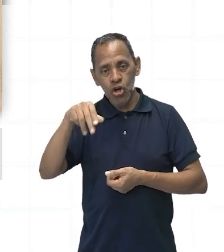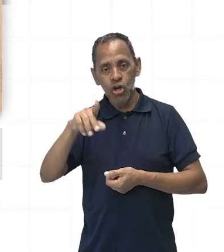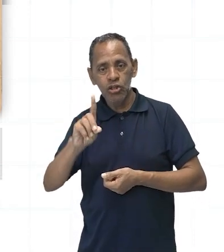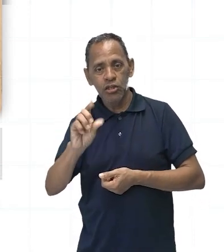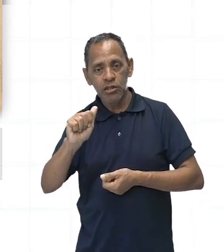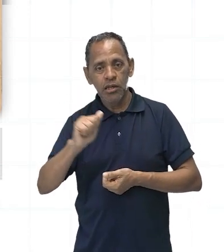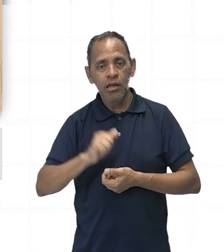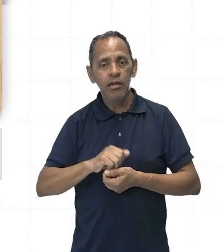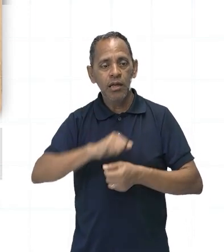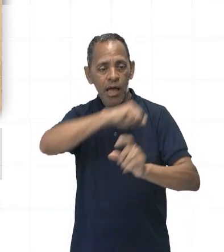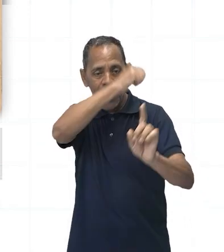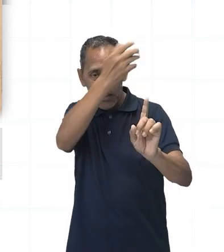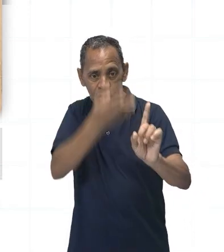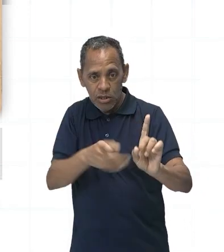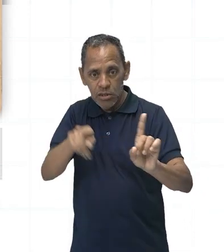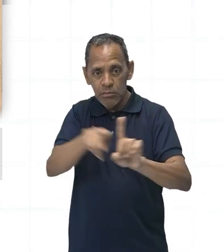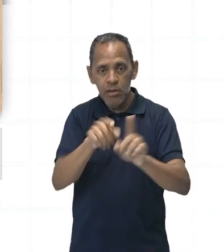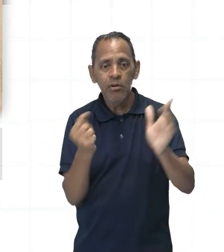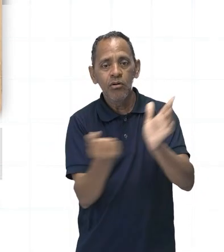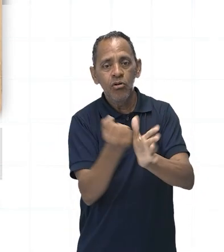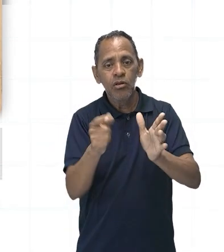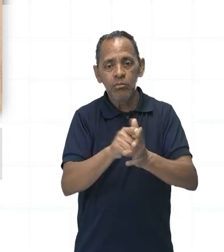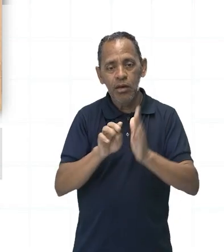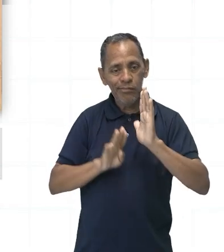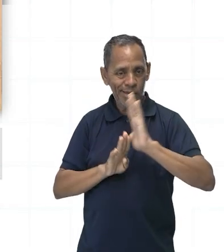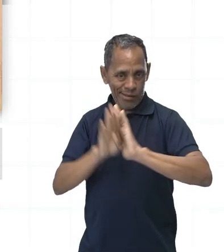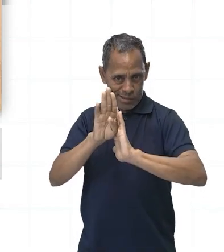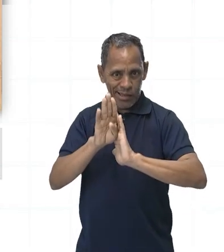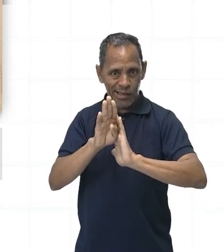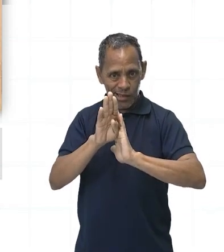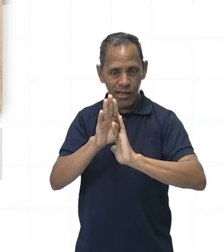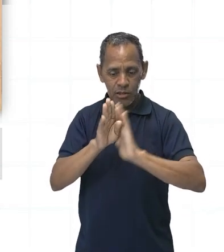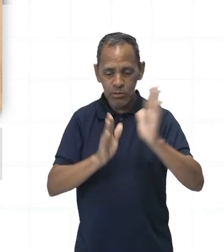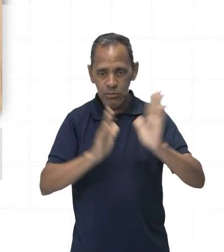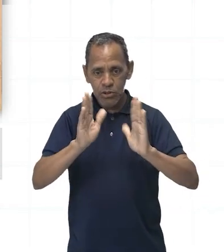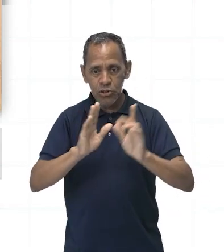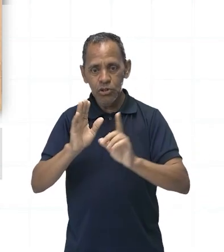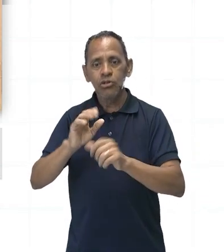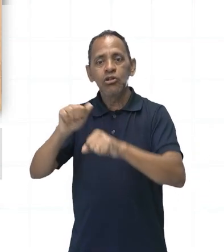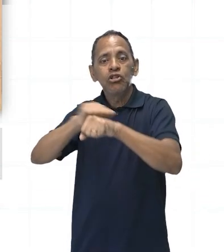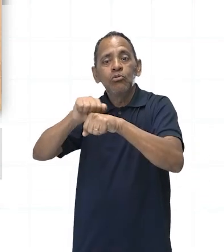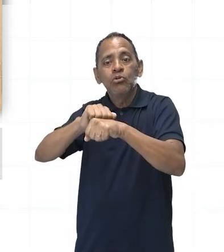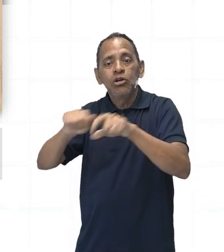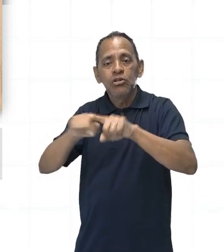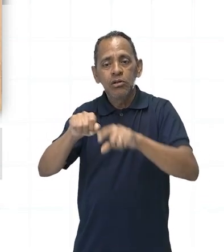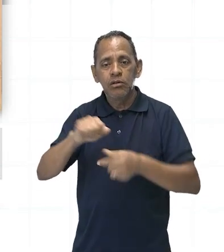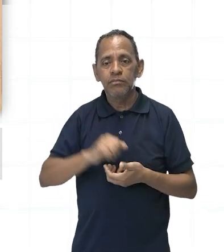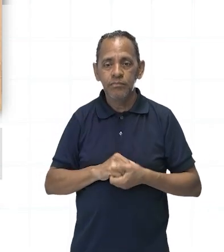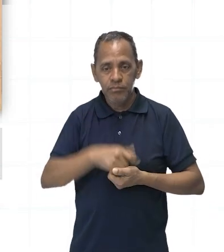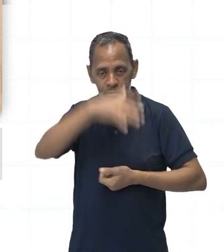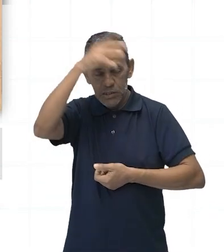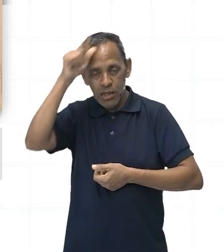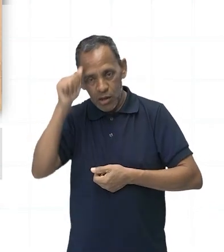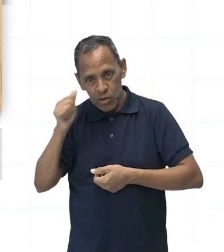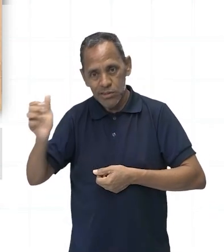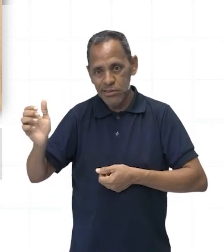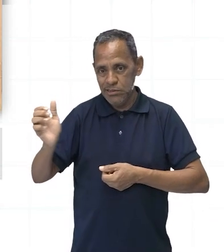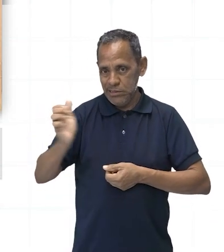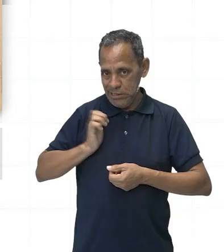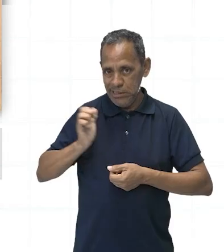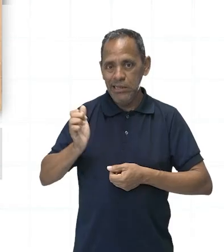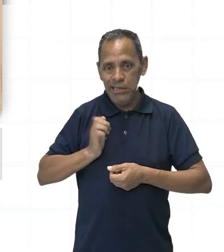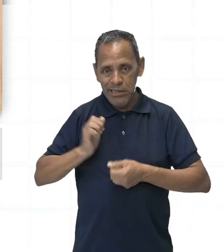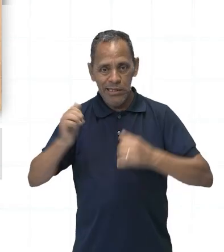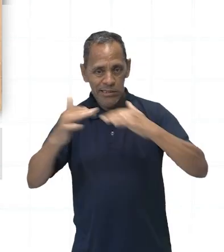A inauguração marcou o ponto alto da era da borracha em Manaus, quando a cidade era uma das mais ricas